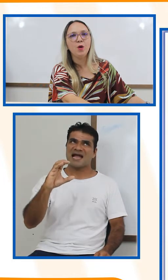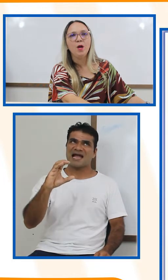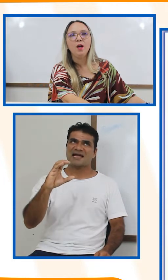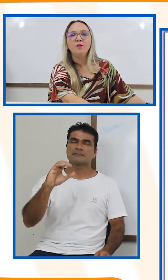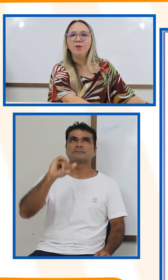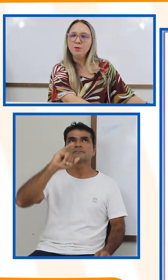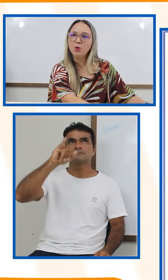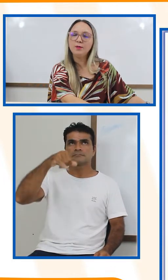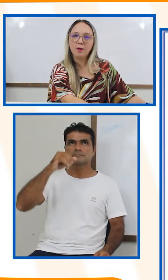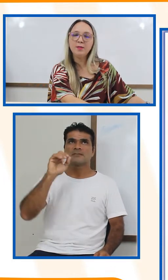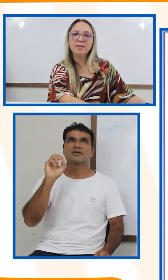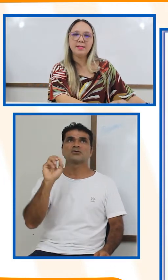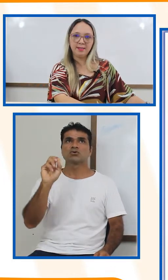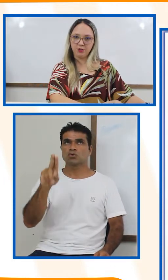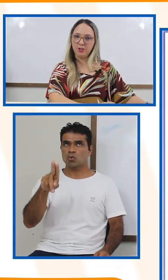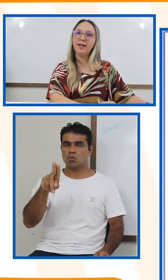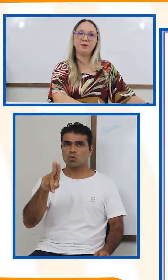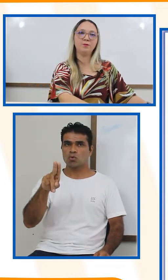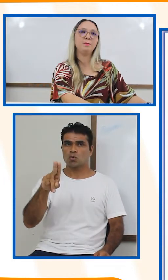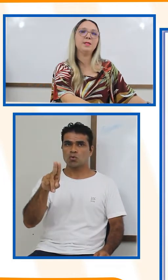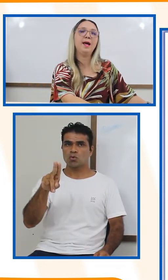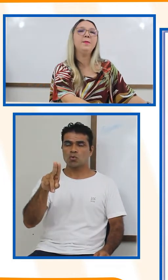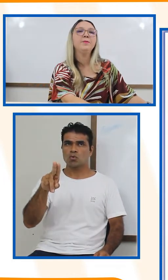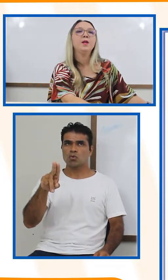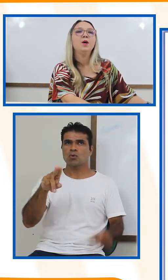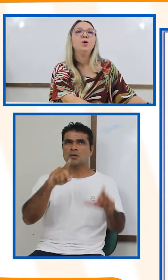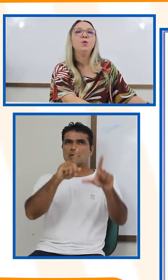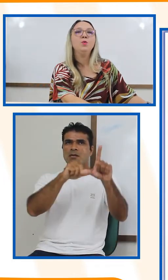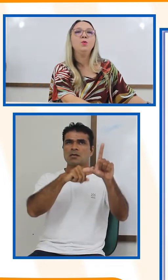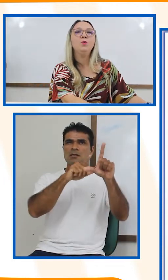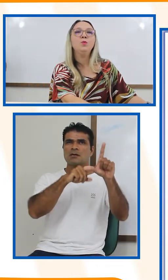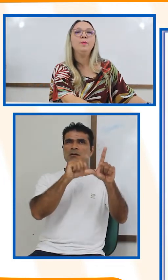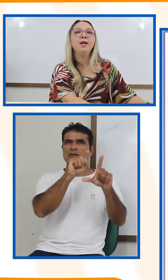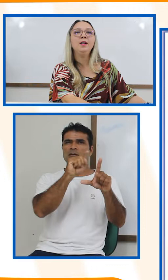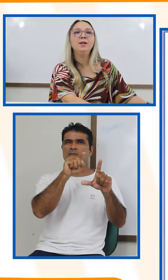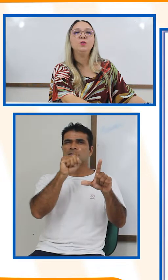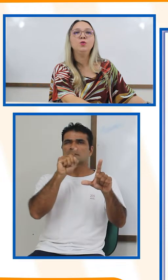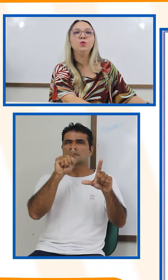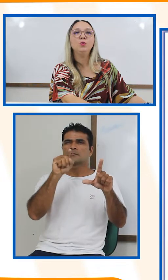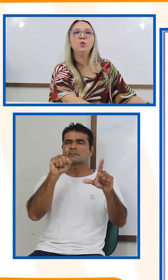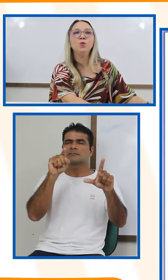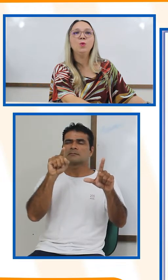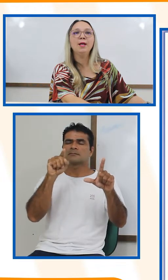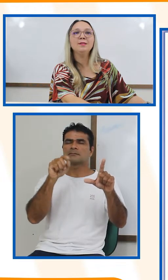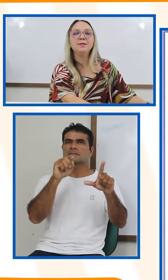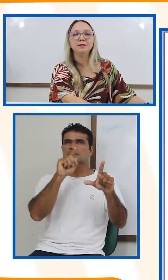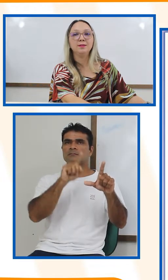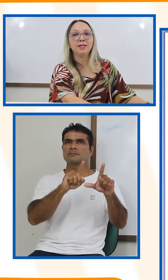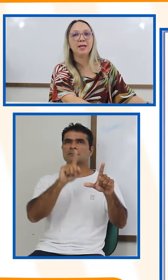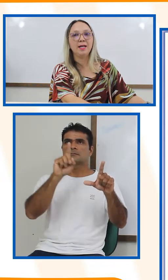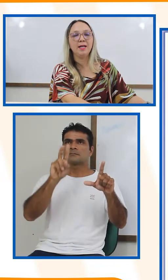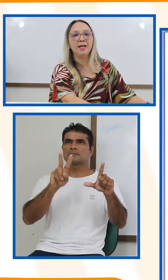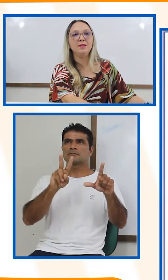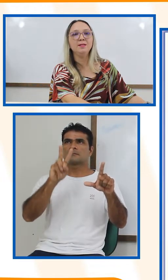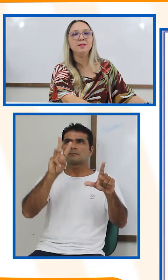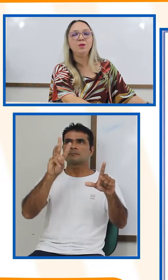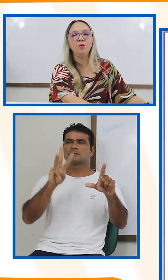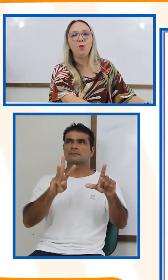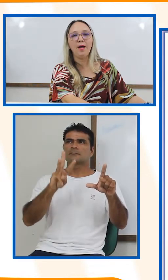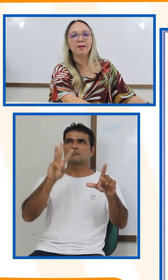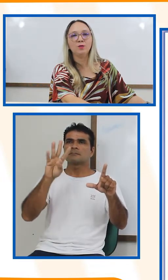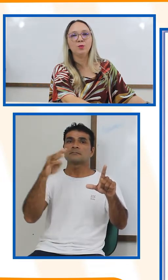Caju. Vamos contar quantas letras tem? Vamos lá? Uma, duas,